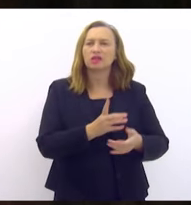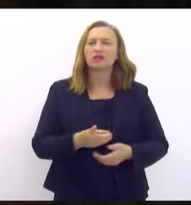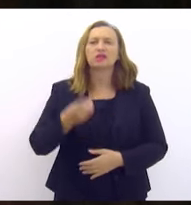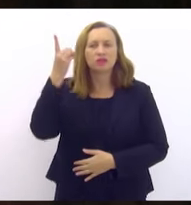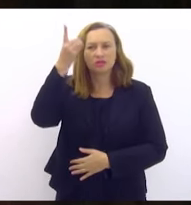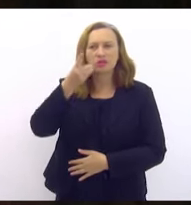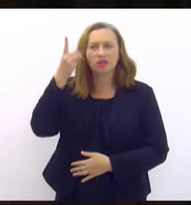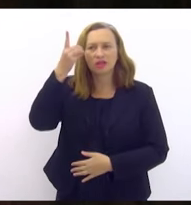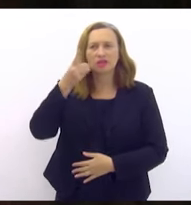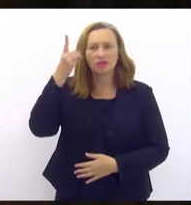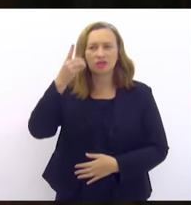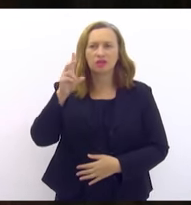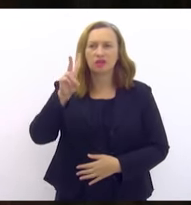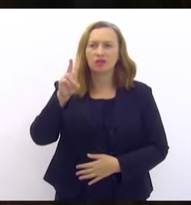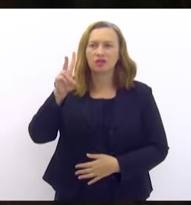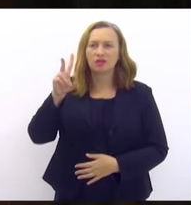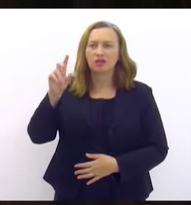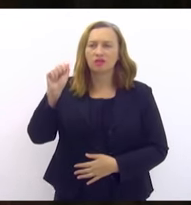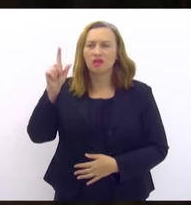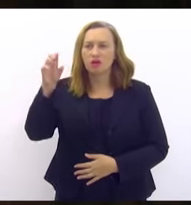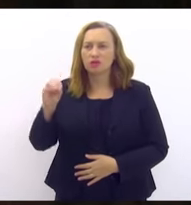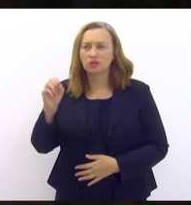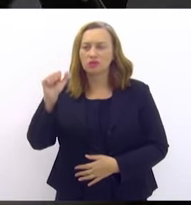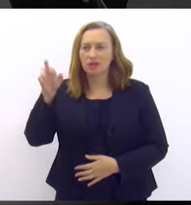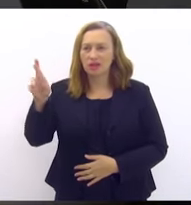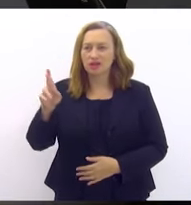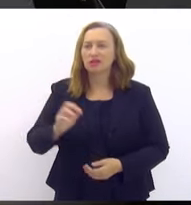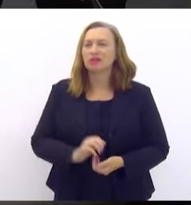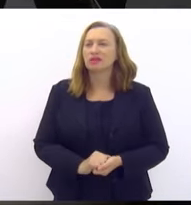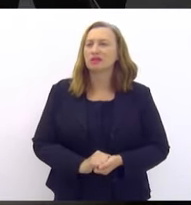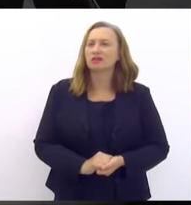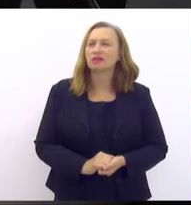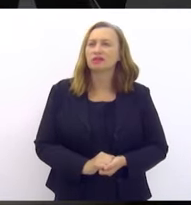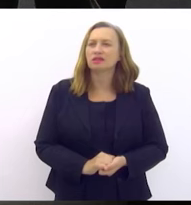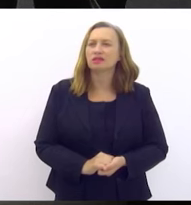Comércio valde seasa